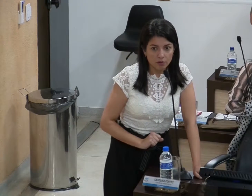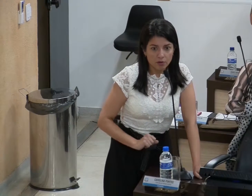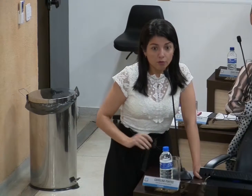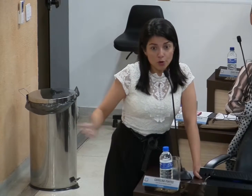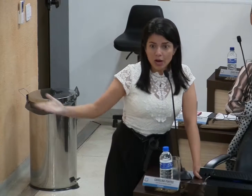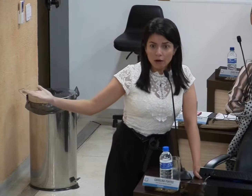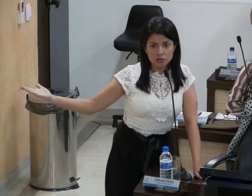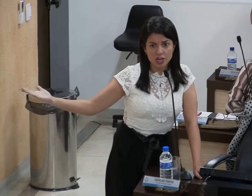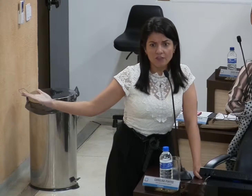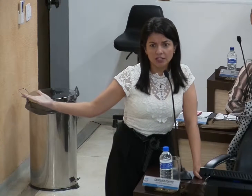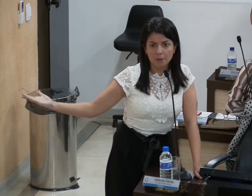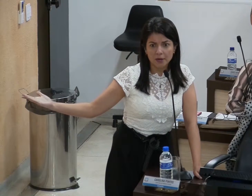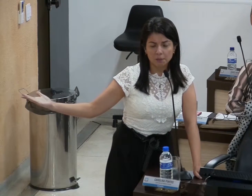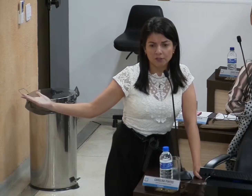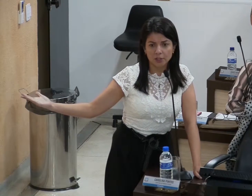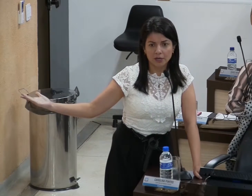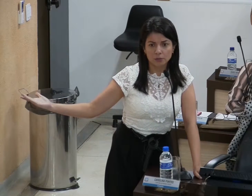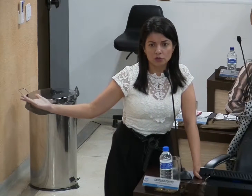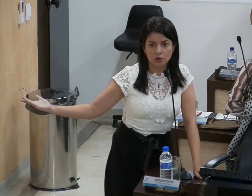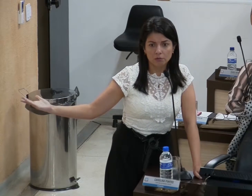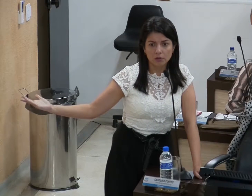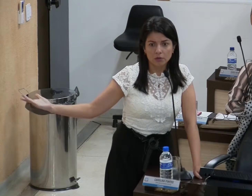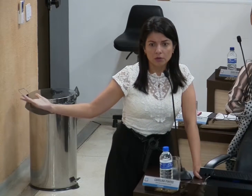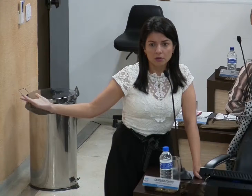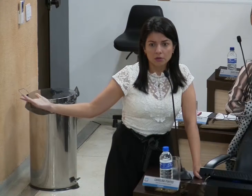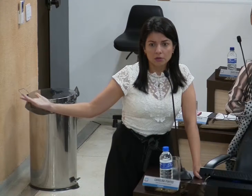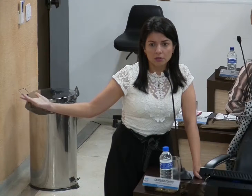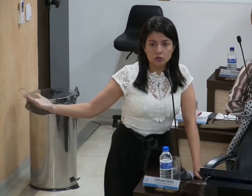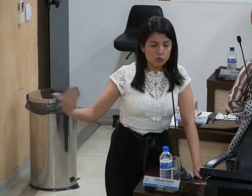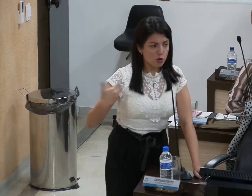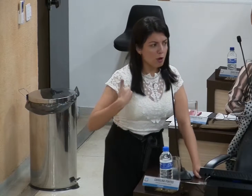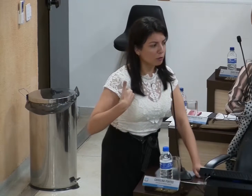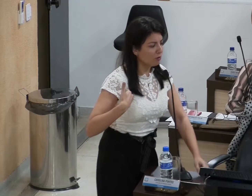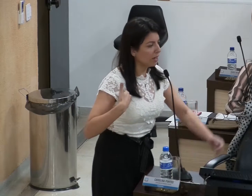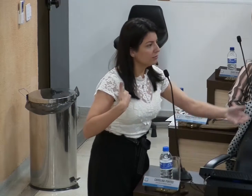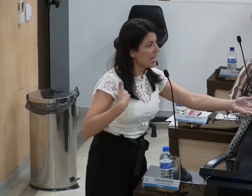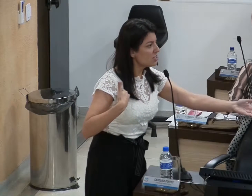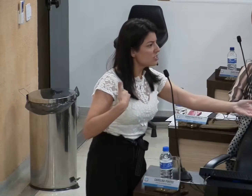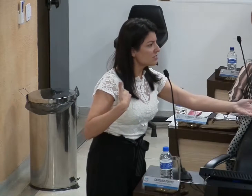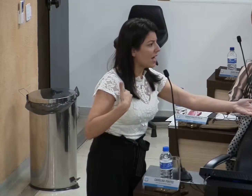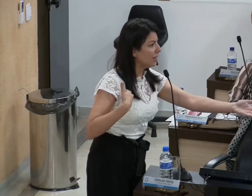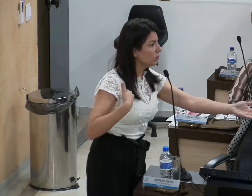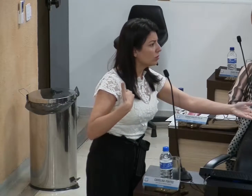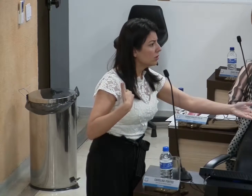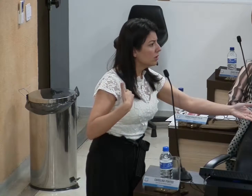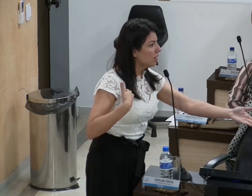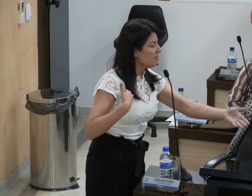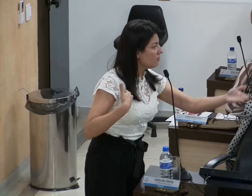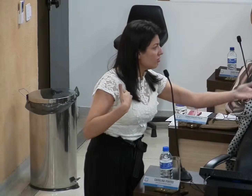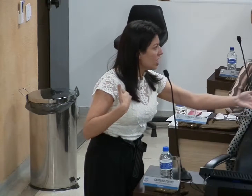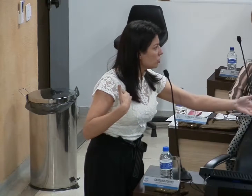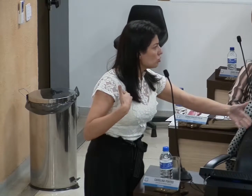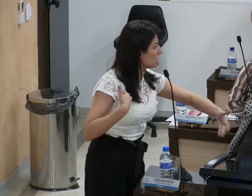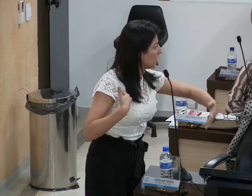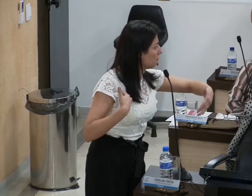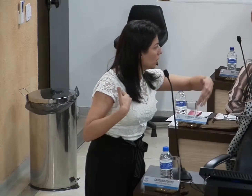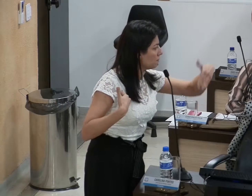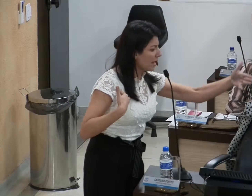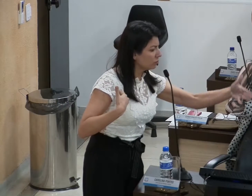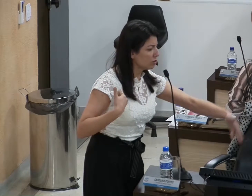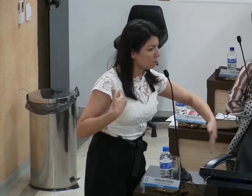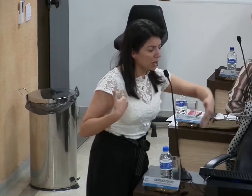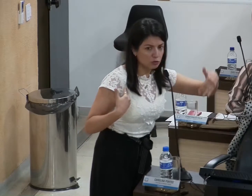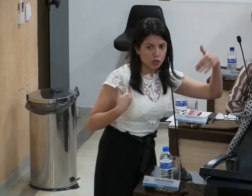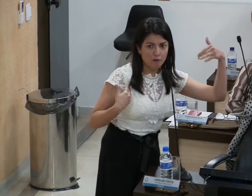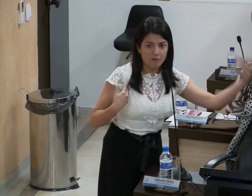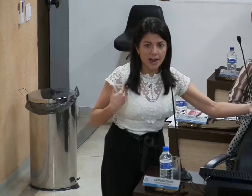coletivo, foi o carro-chefe da campanha do prefeito Mário Botion. Isso não sou eu que estou falando, tem registrado em vídeos, em